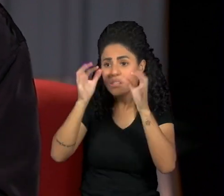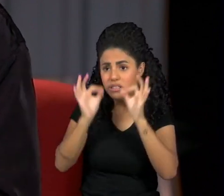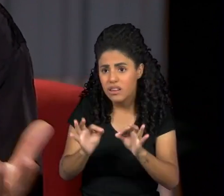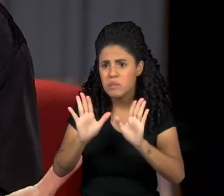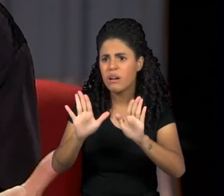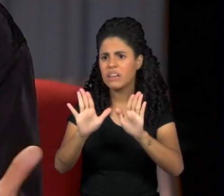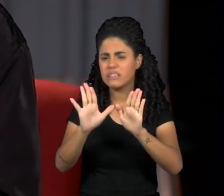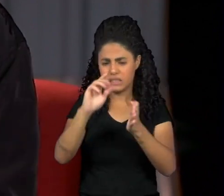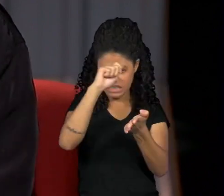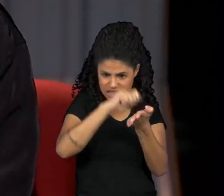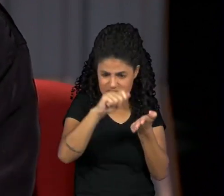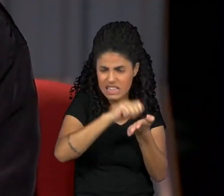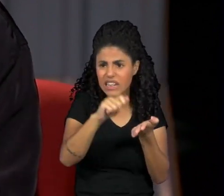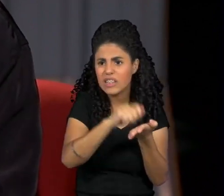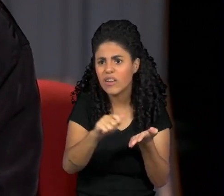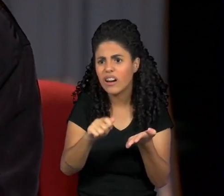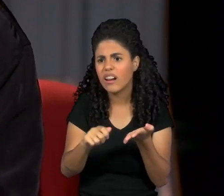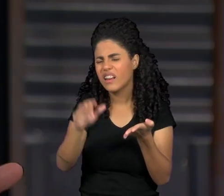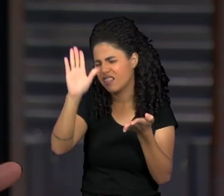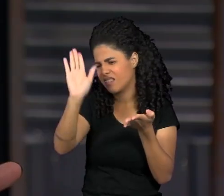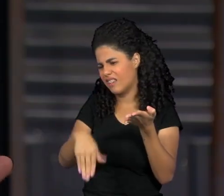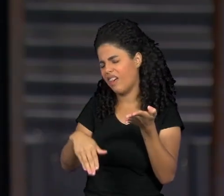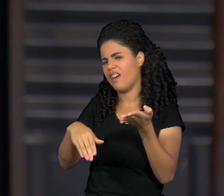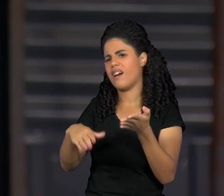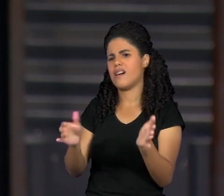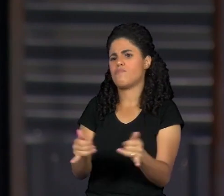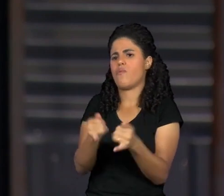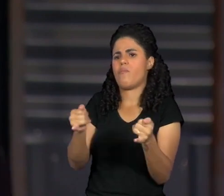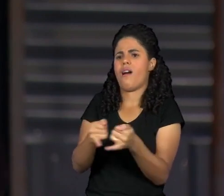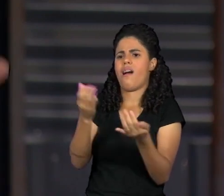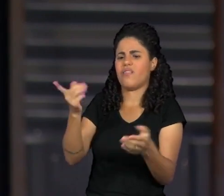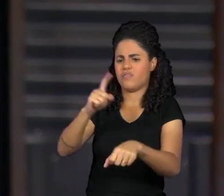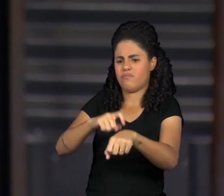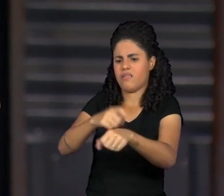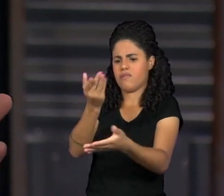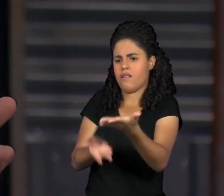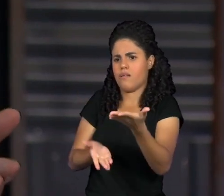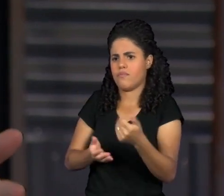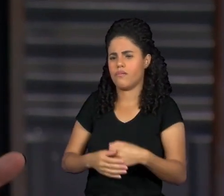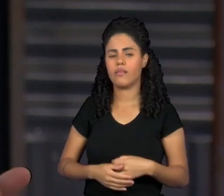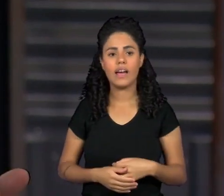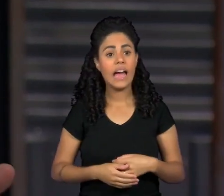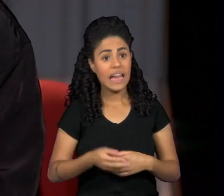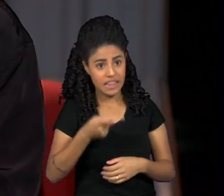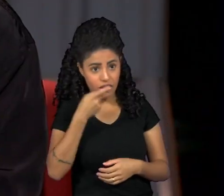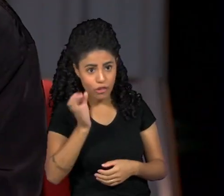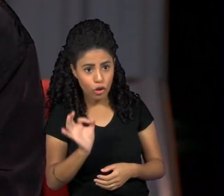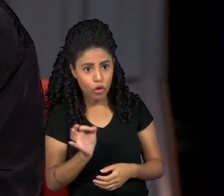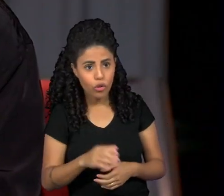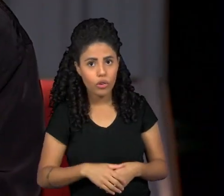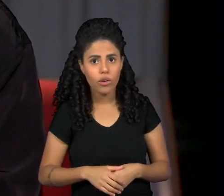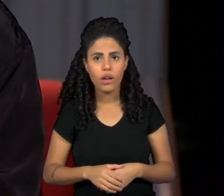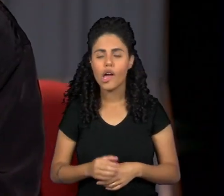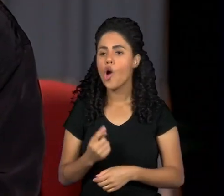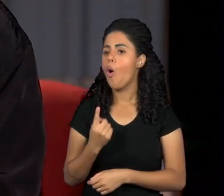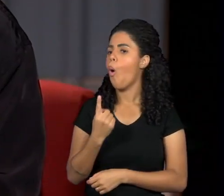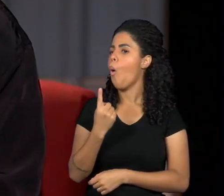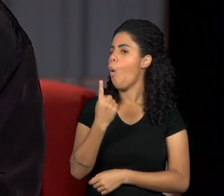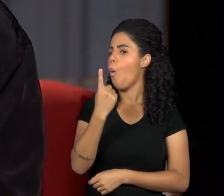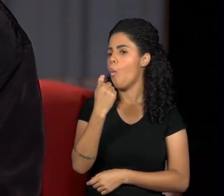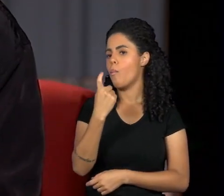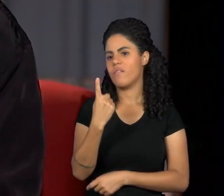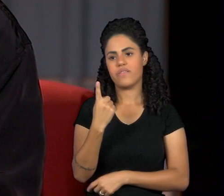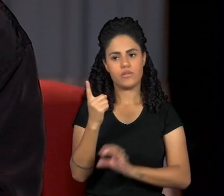escritor não existia no nosso Não vai meio. dar né? em nada, Então, meu filho. É exato. E ela chegou a verbalizar isso? Verbalizou uma única